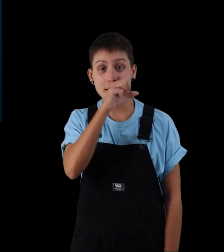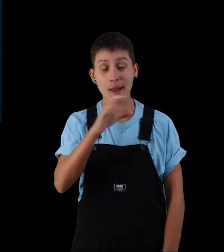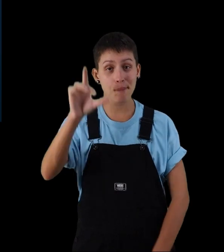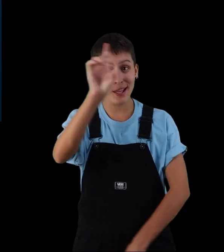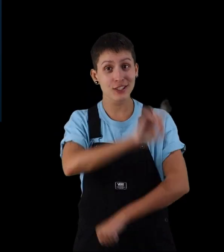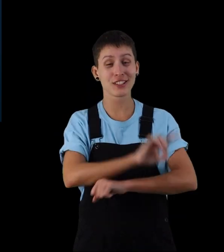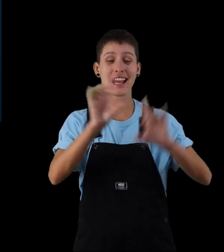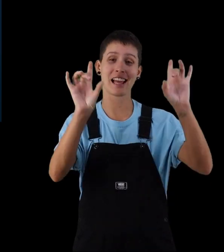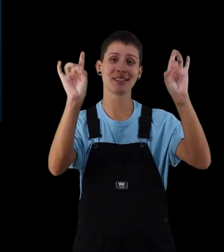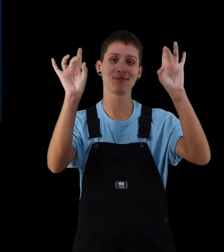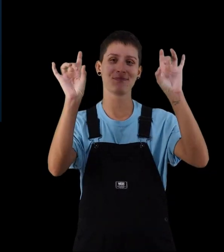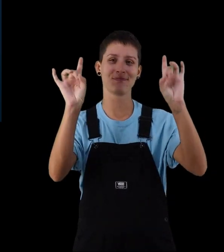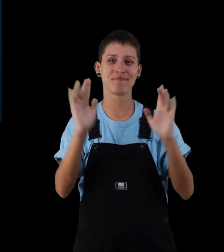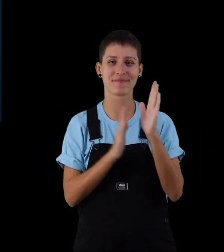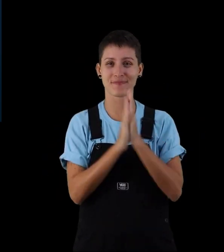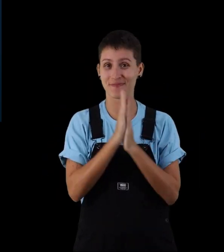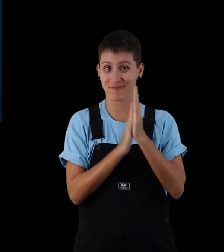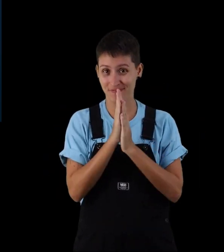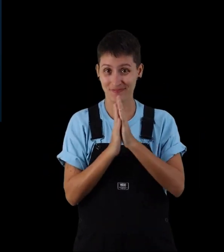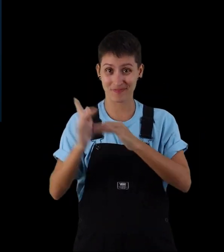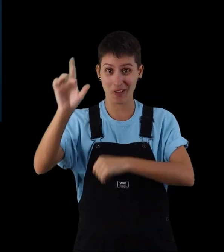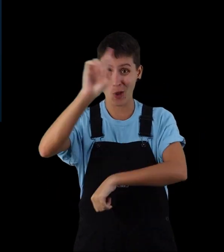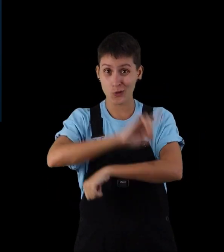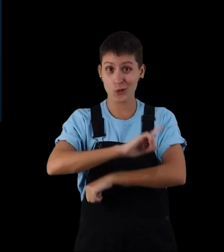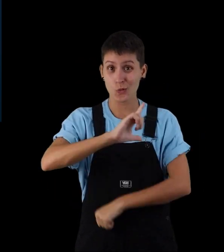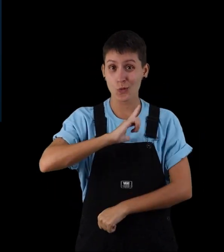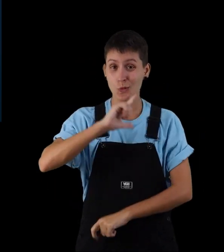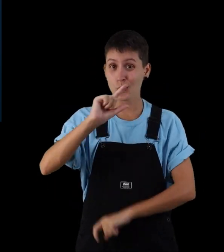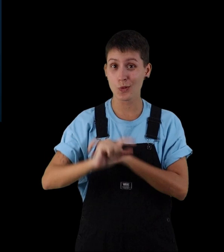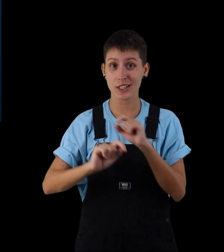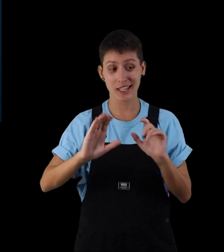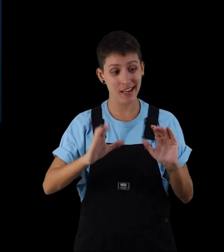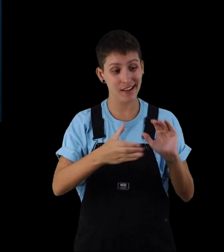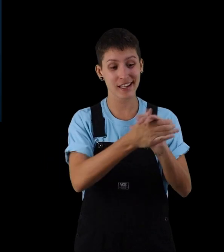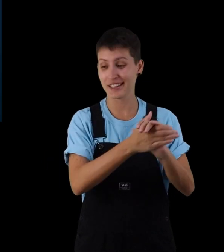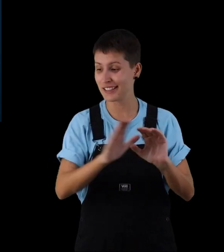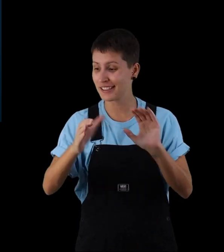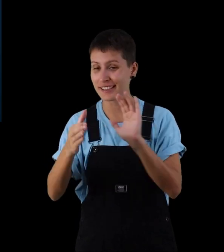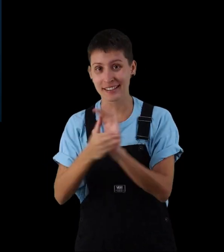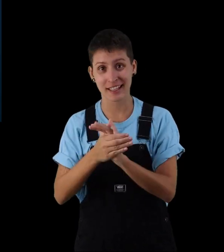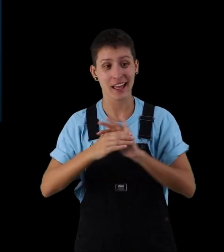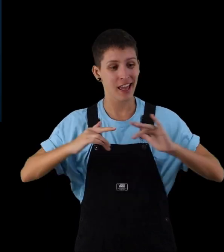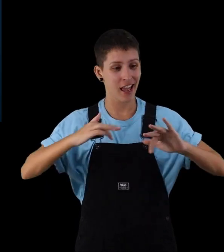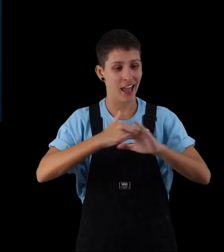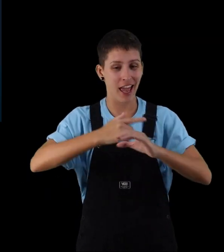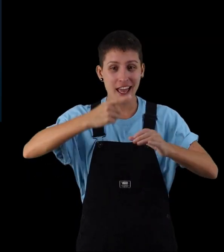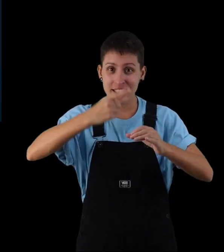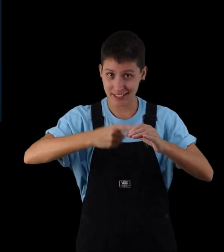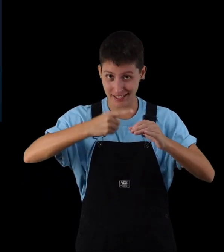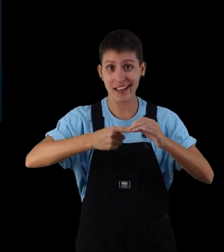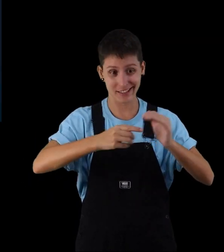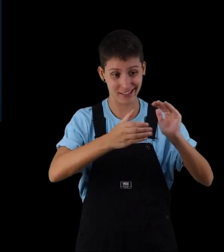Sábado era dia especial. Era o dia em que aconteciam os casamentos na cidade.